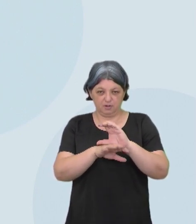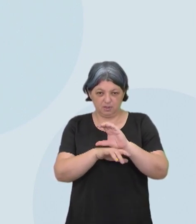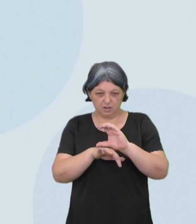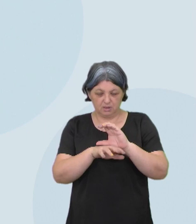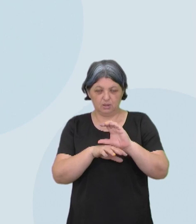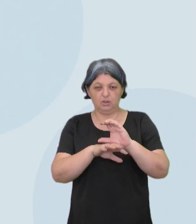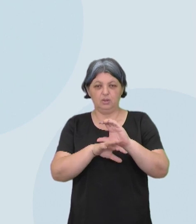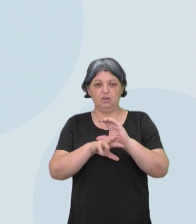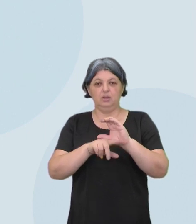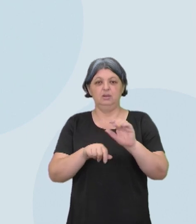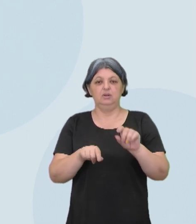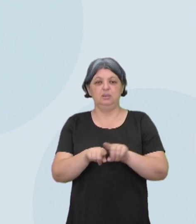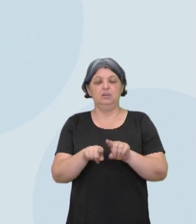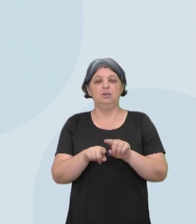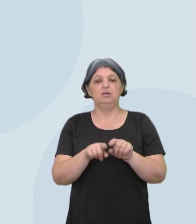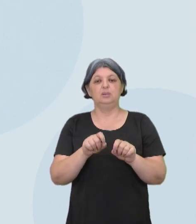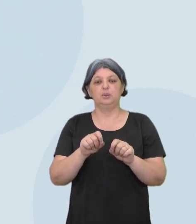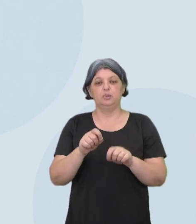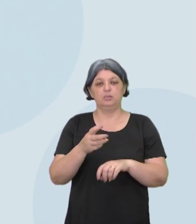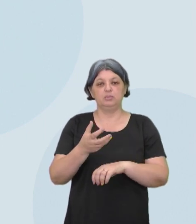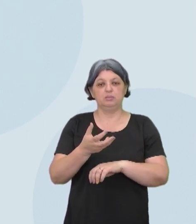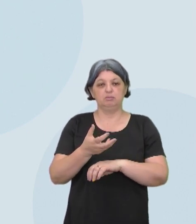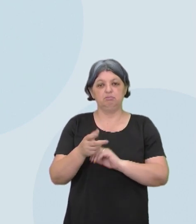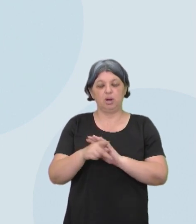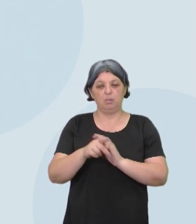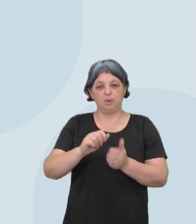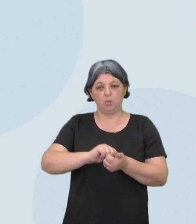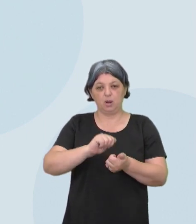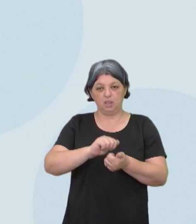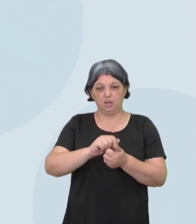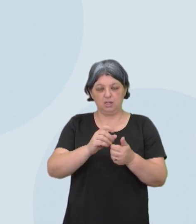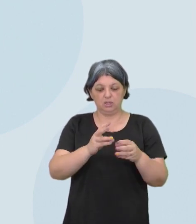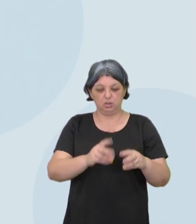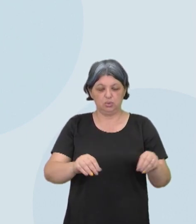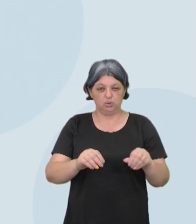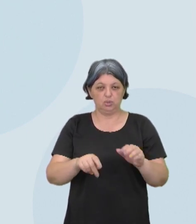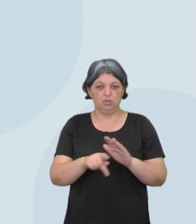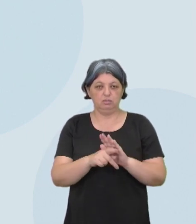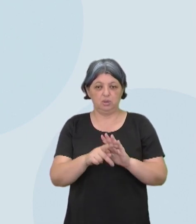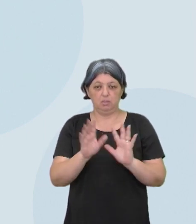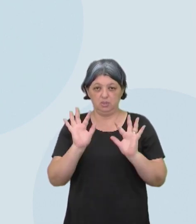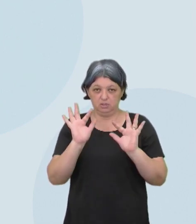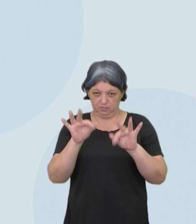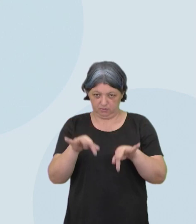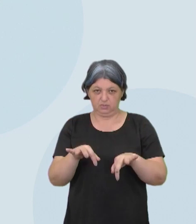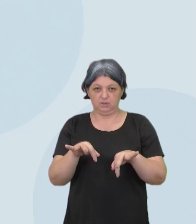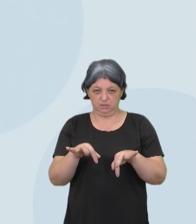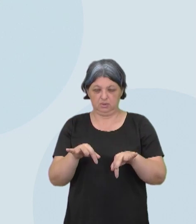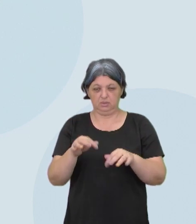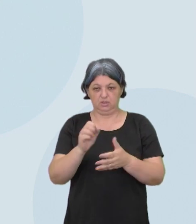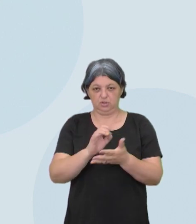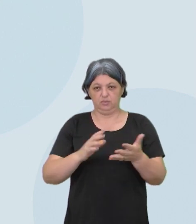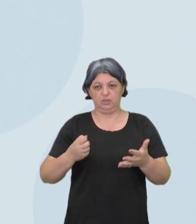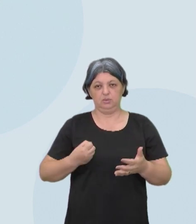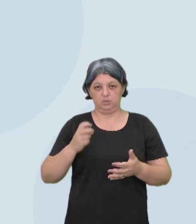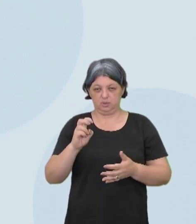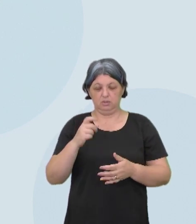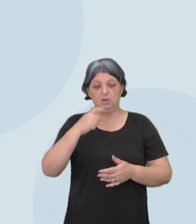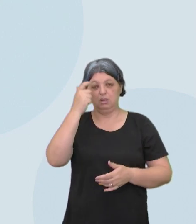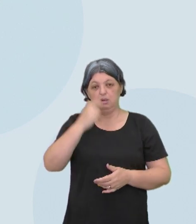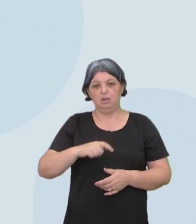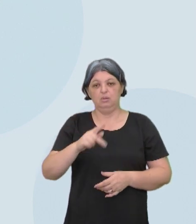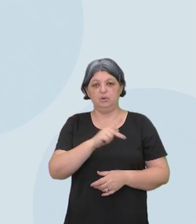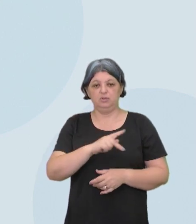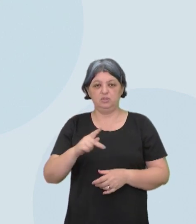e justamente é a nossa atividade onde a gente encerra o componente. Eu sou a professora Priscila, o nosso aprofundamento